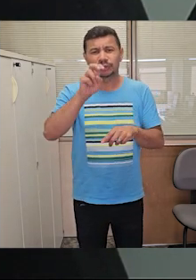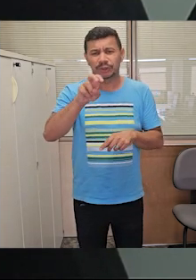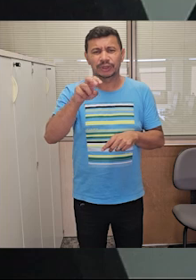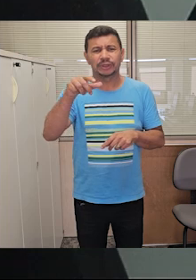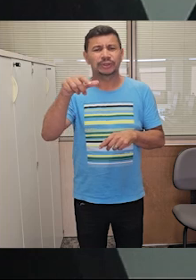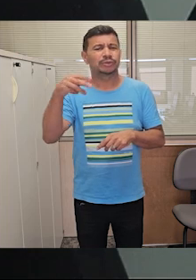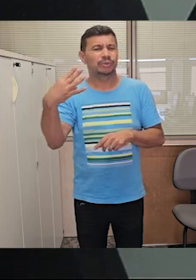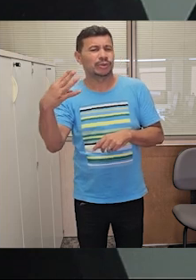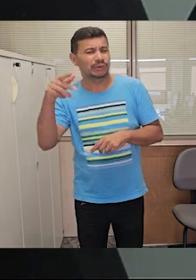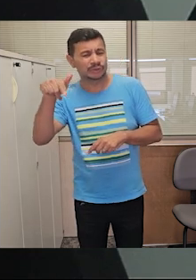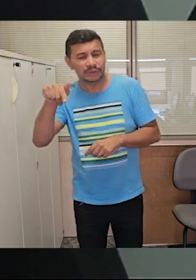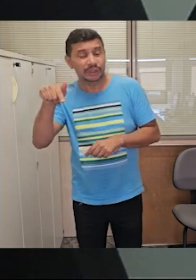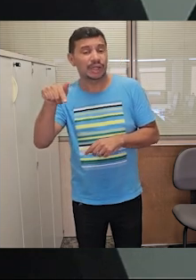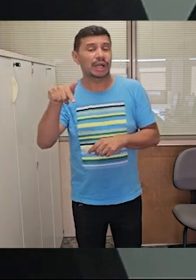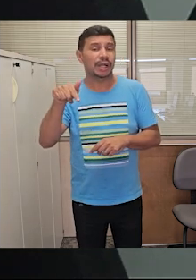golpe.